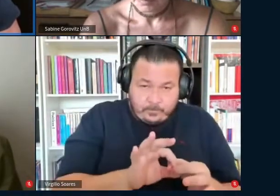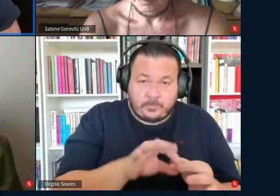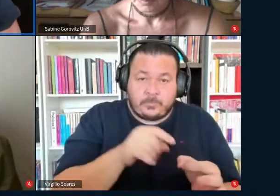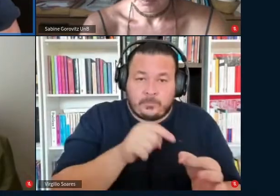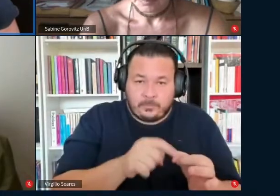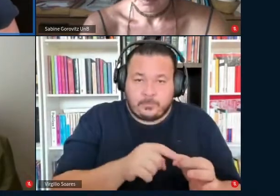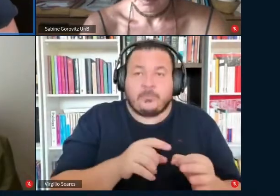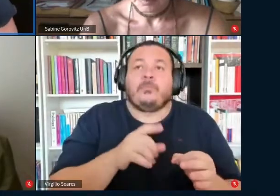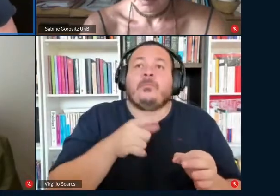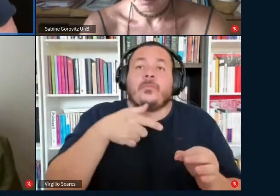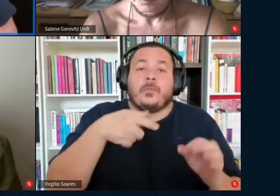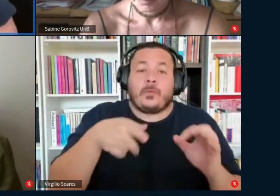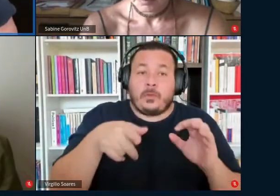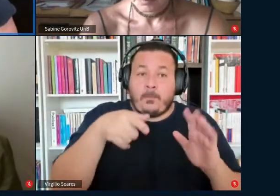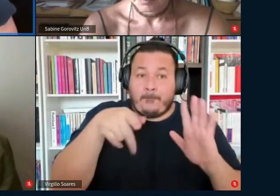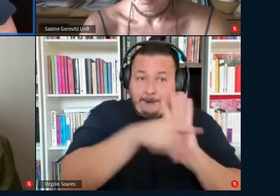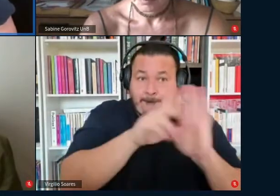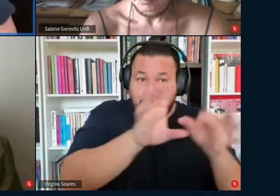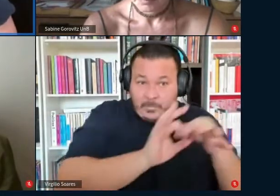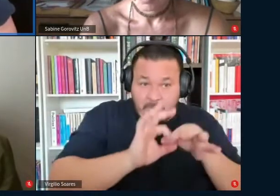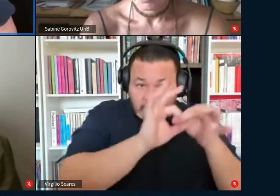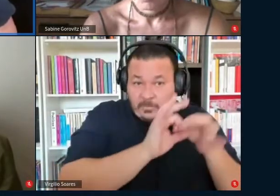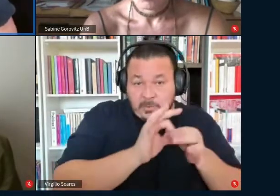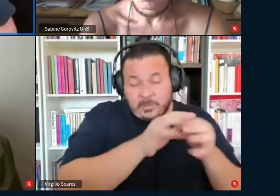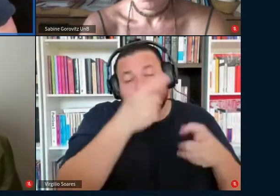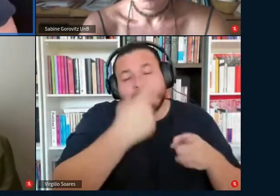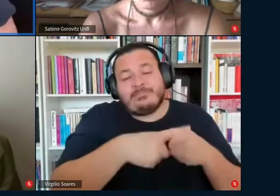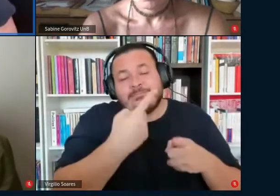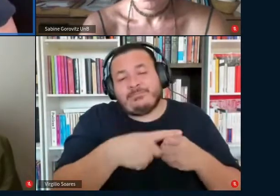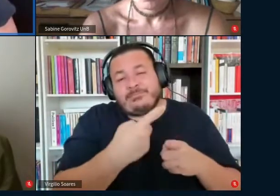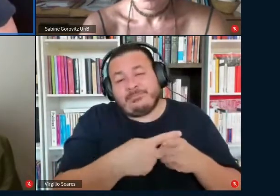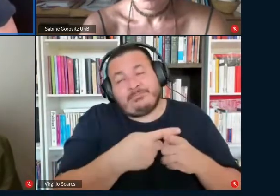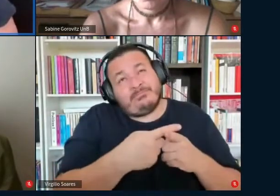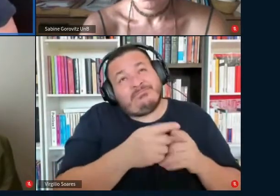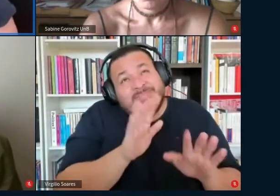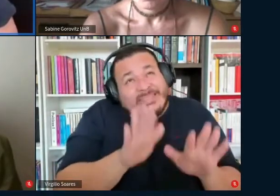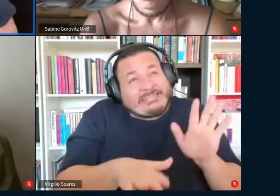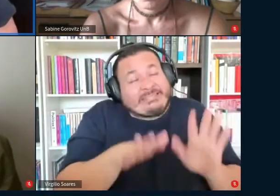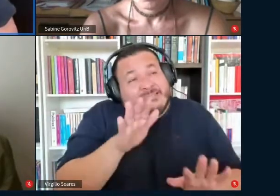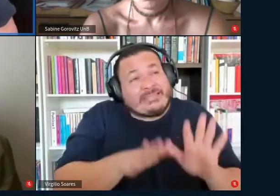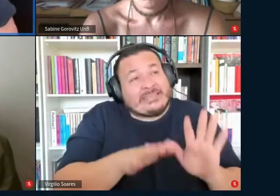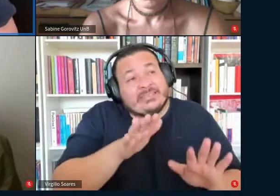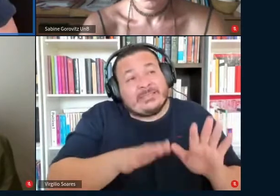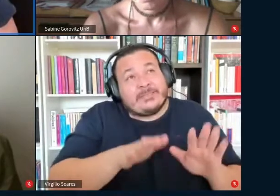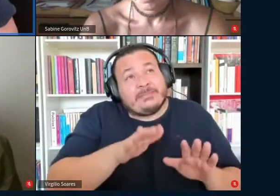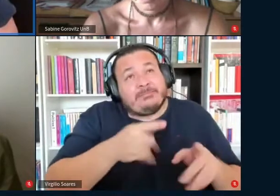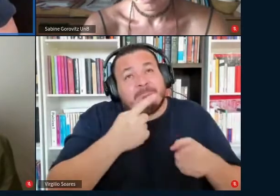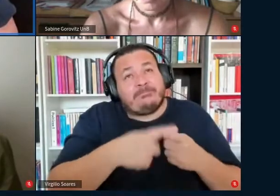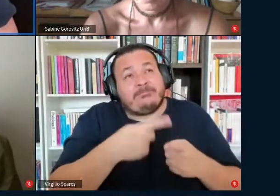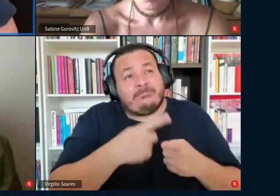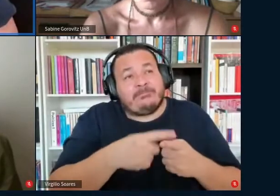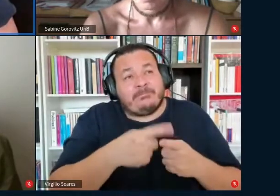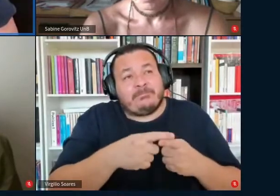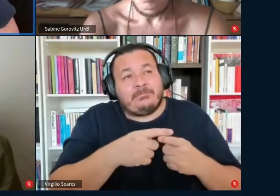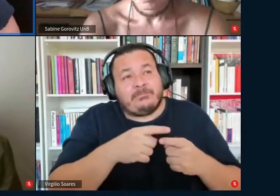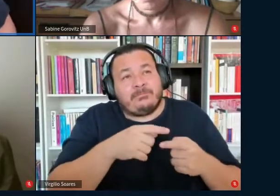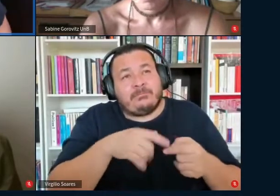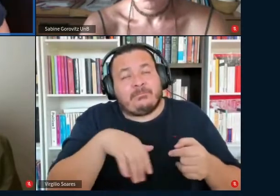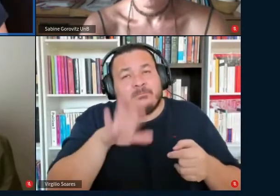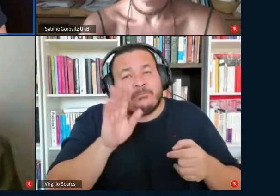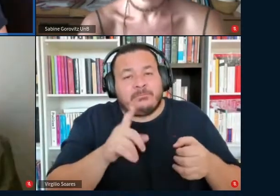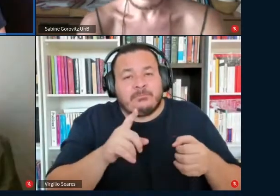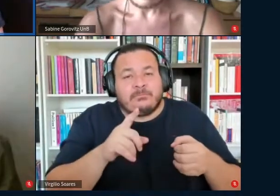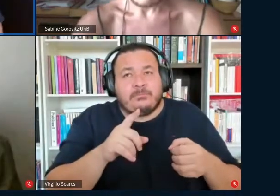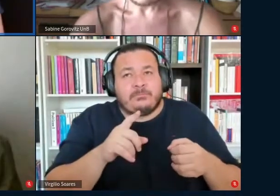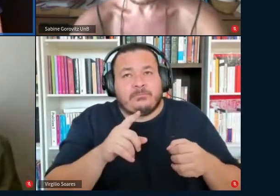no código de ética da FENEIS, talvez por uma questão mais vinculada,